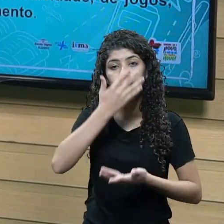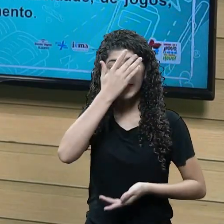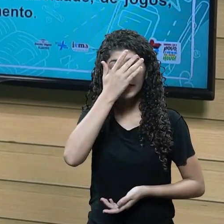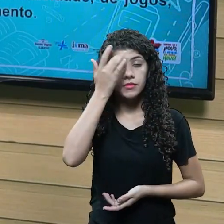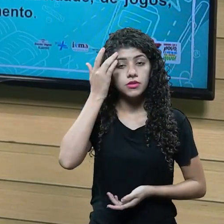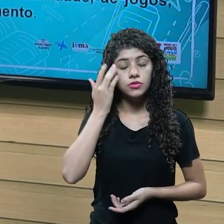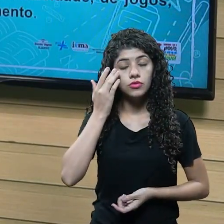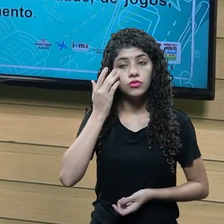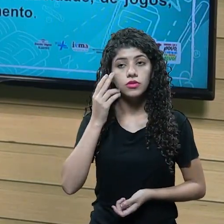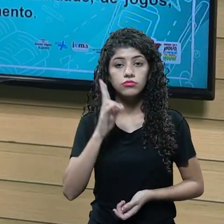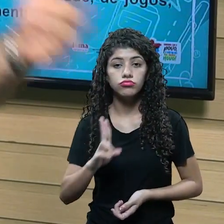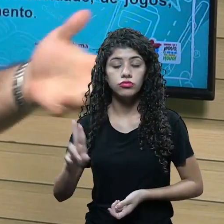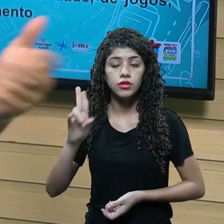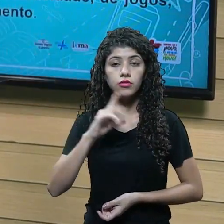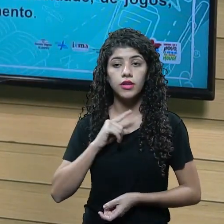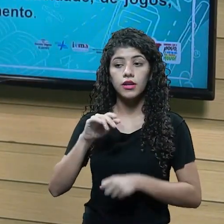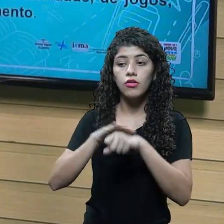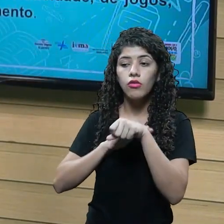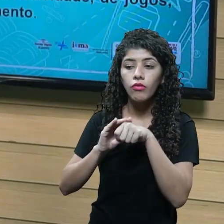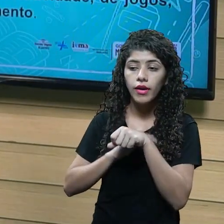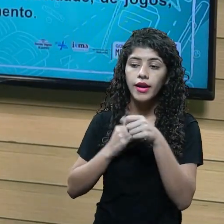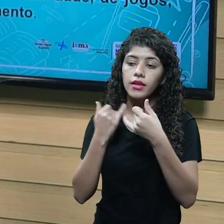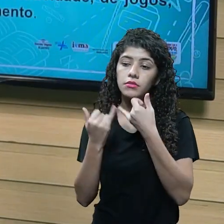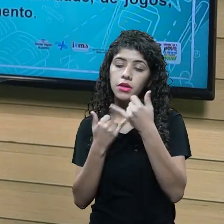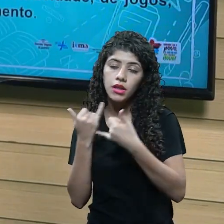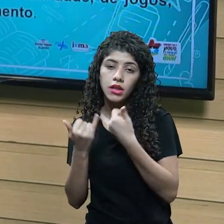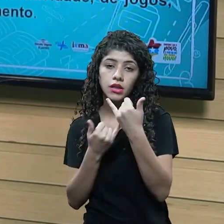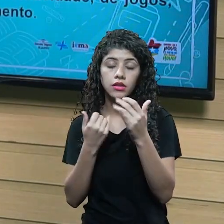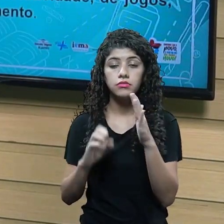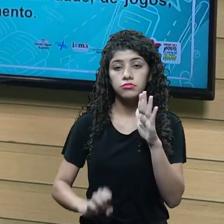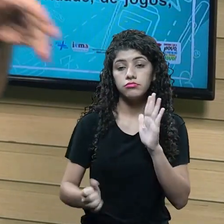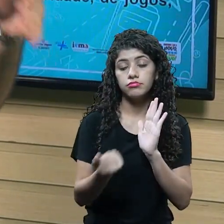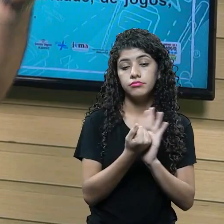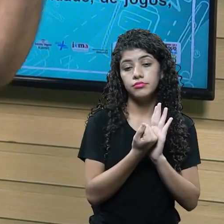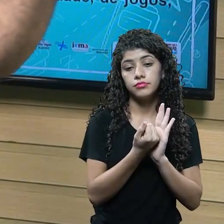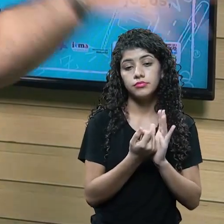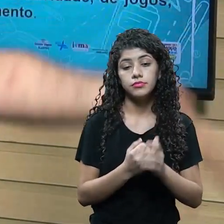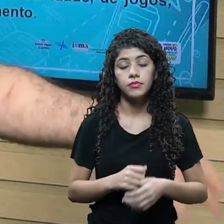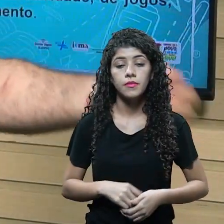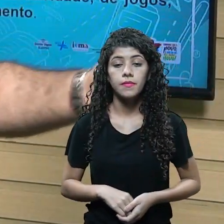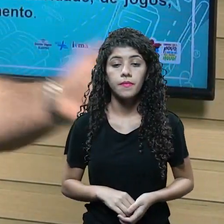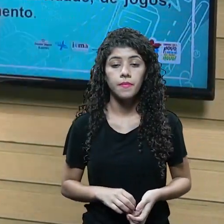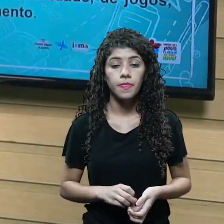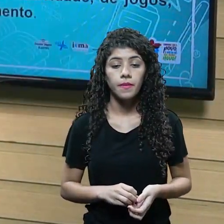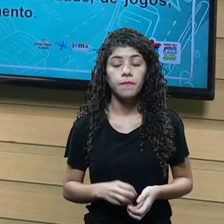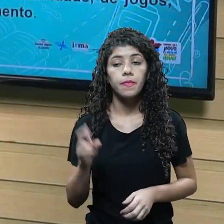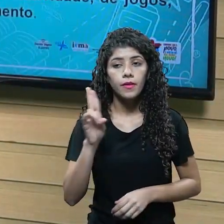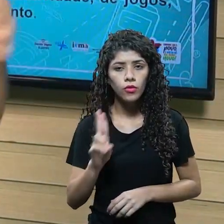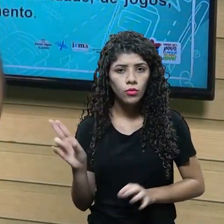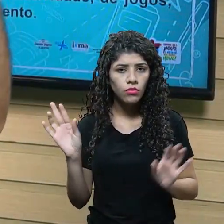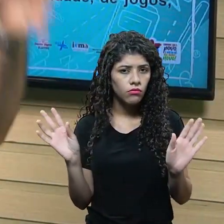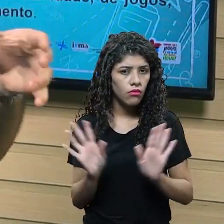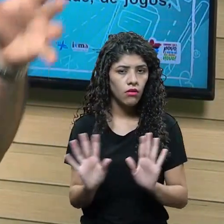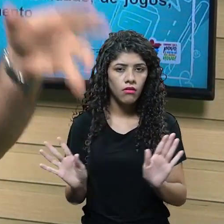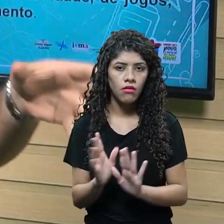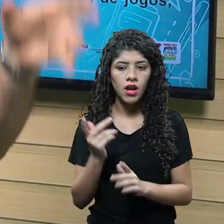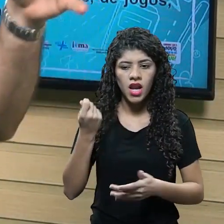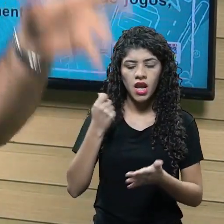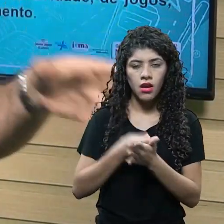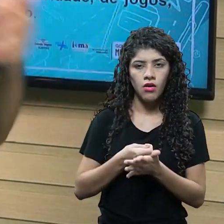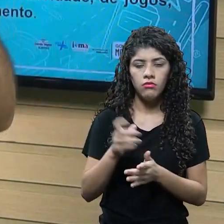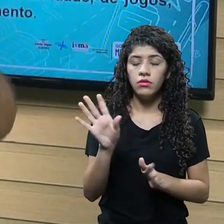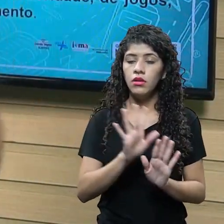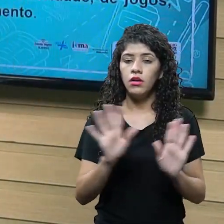o consumidor ele interaja com a sua marca. Ah, isso quer dizer que faz com que o consumidor ele consuma o produto? Não, faz com que ele interaja